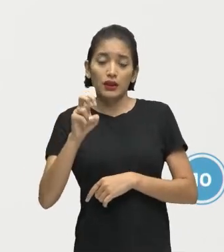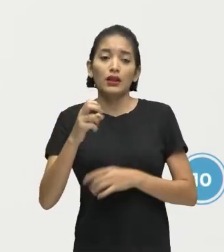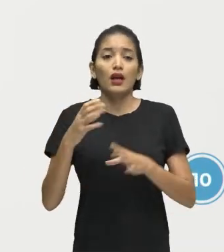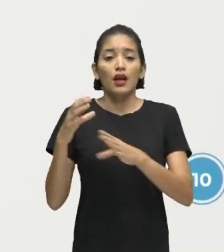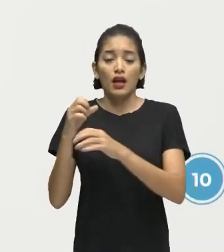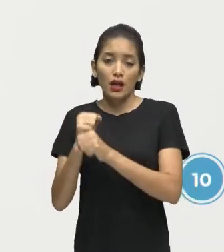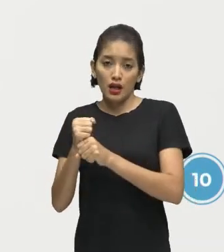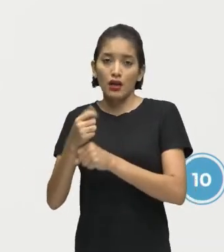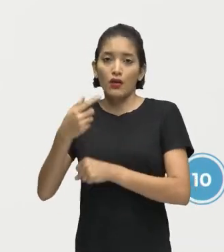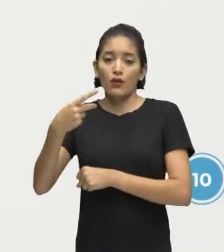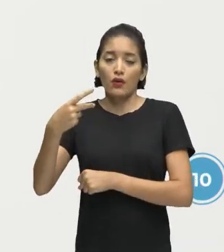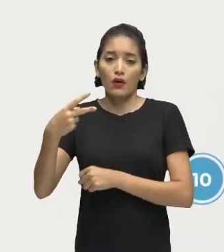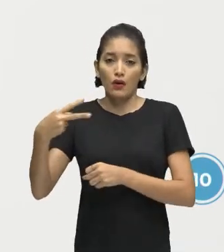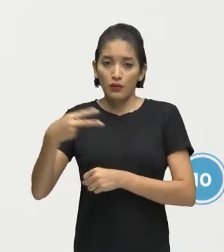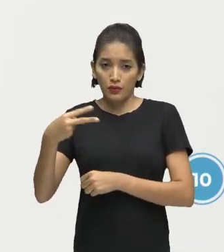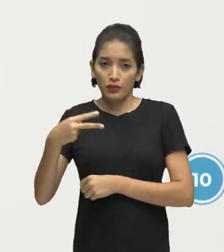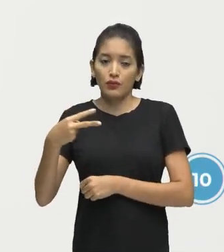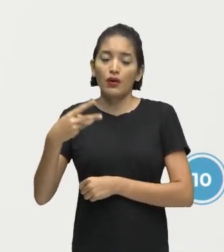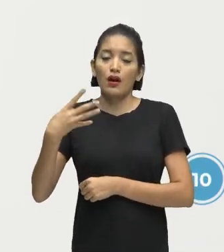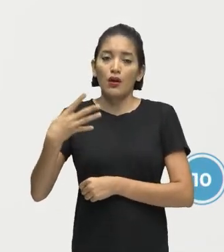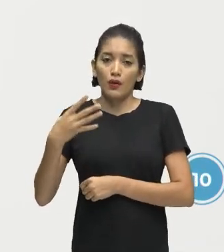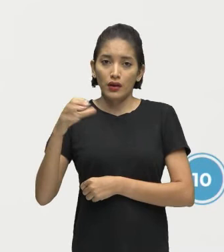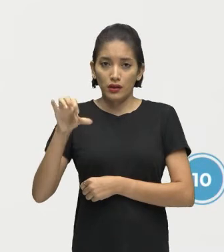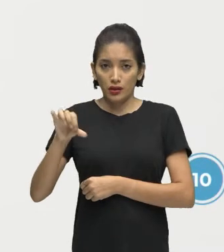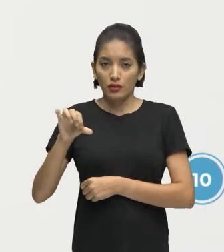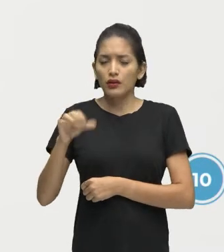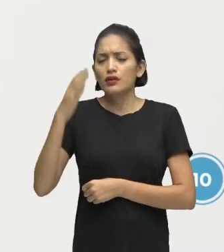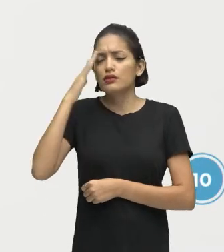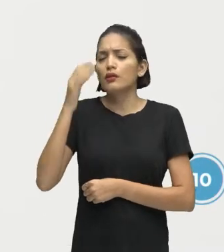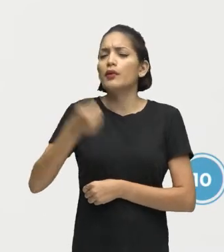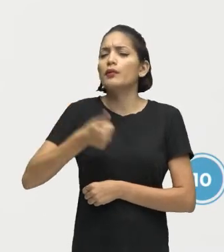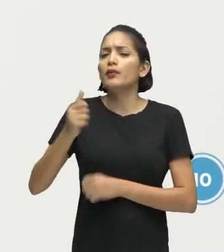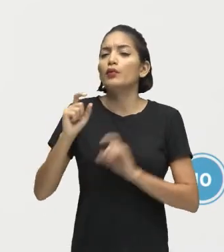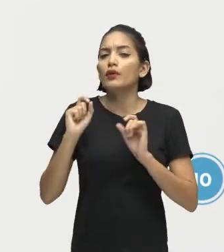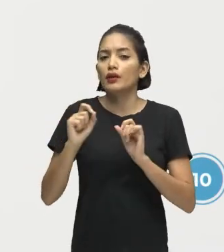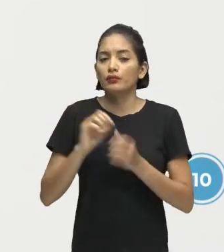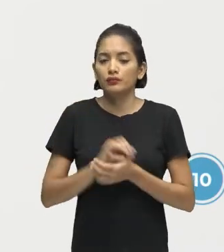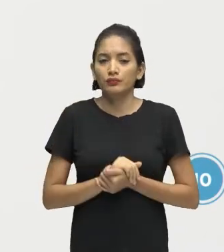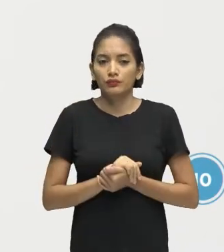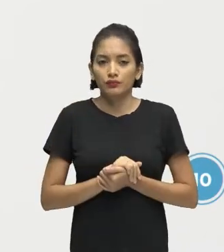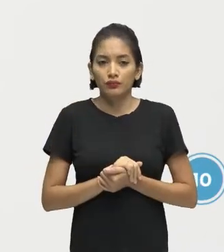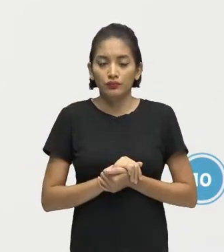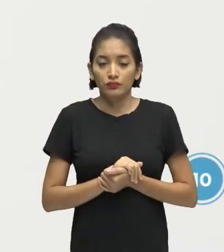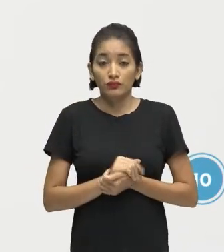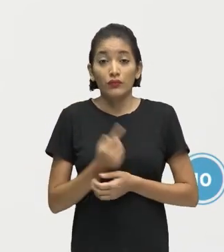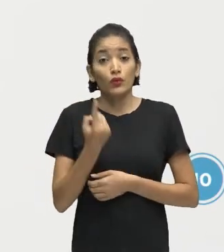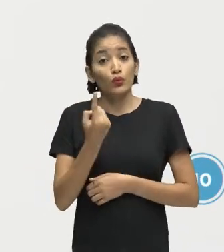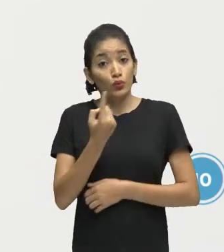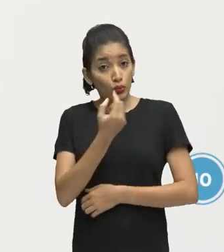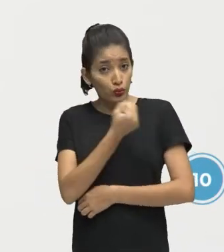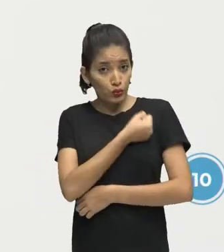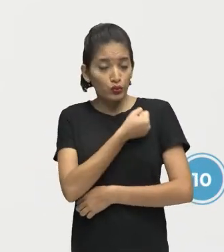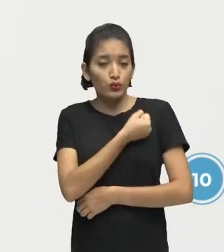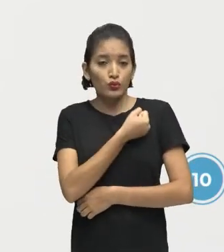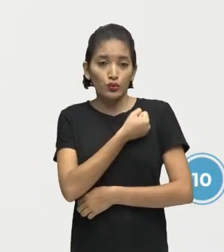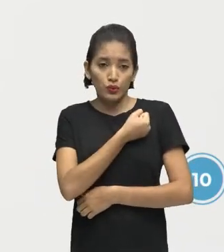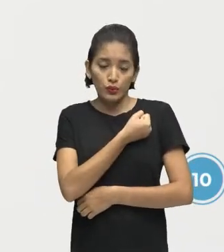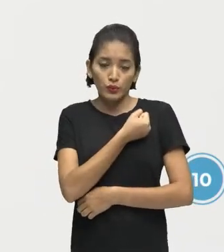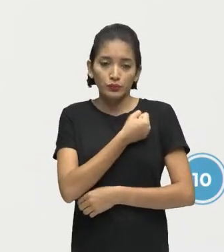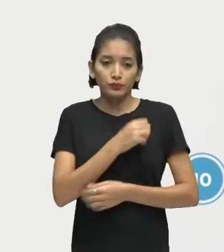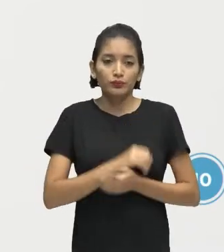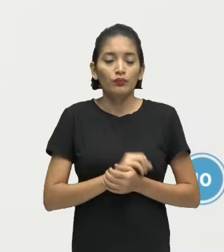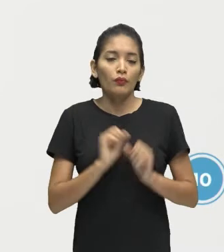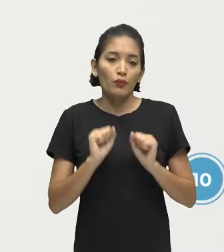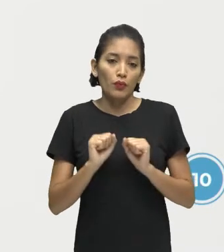49. Quem que a gente tem que identificar primeiro? Um número. Um número